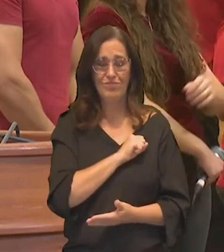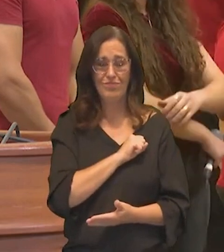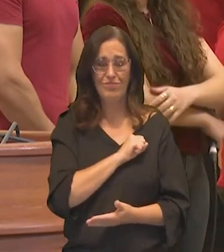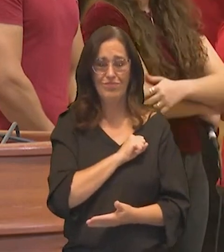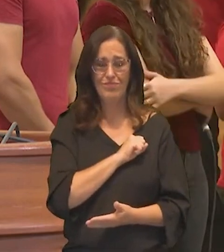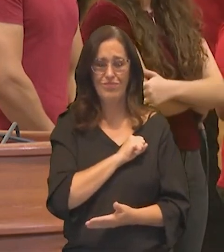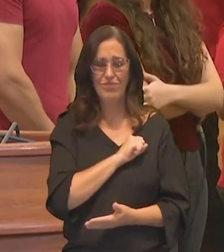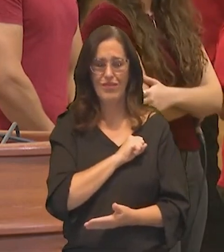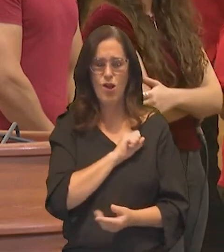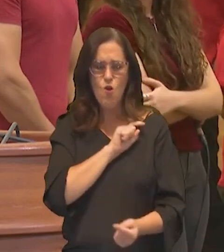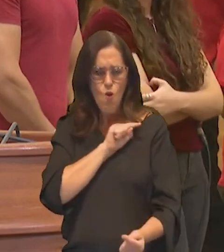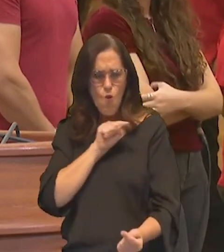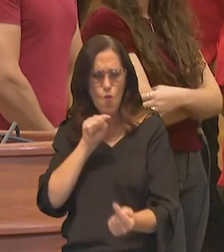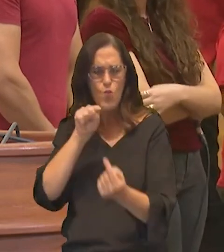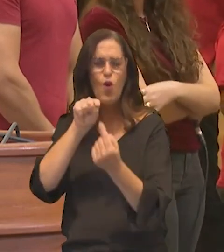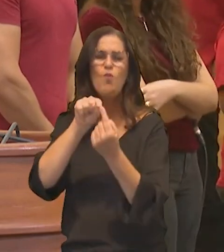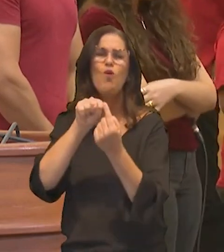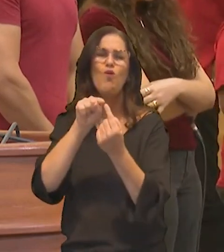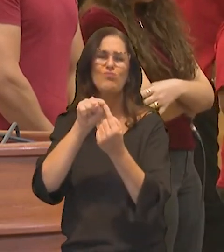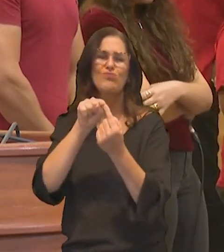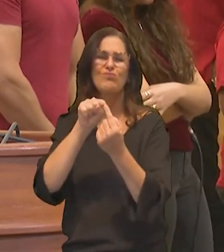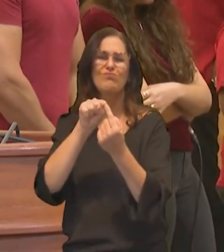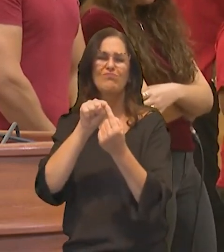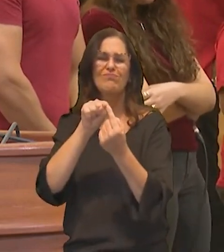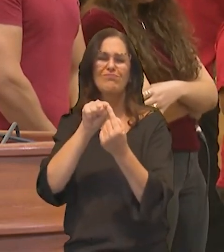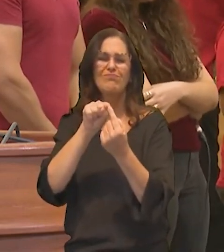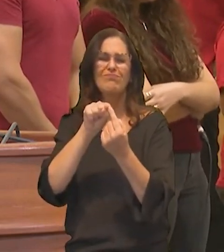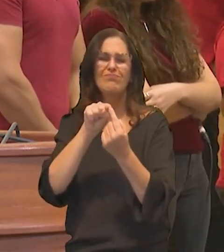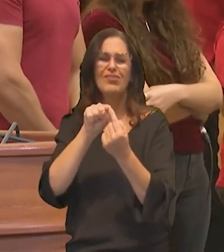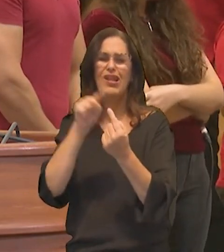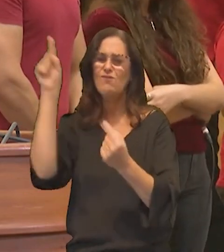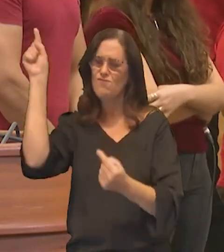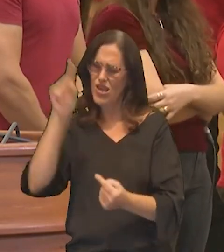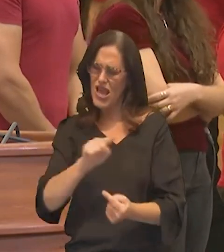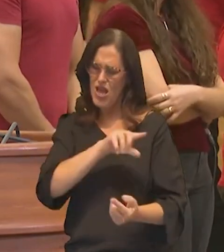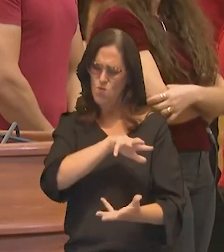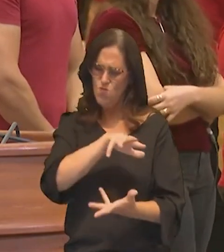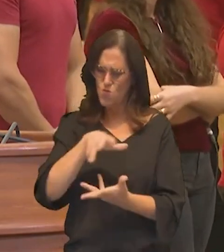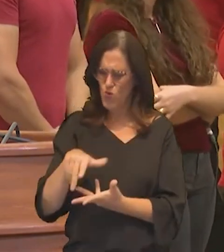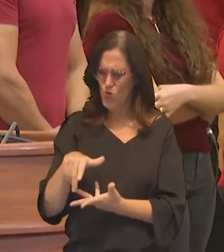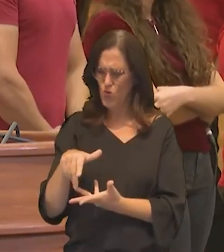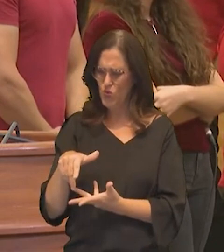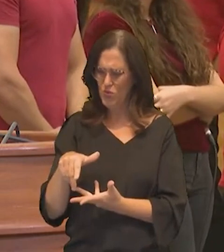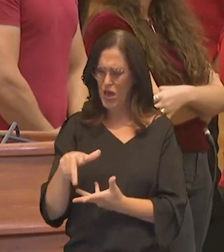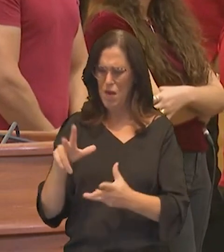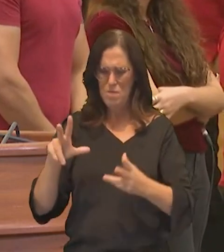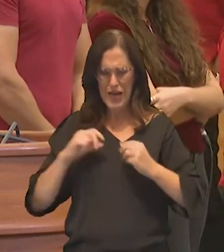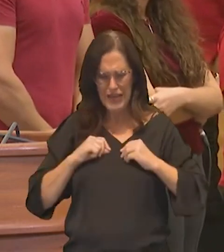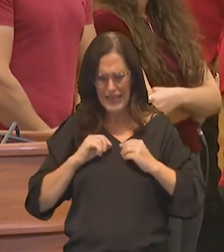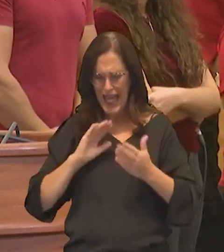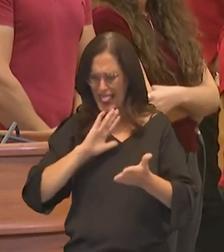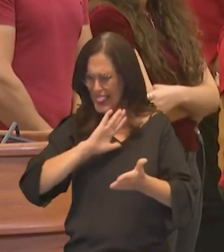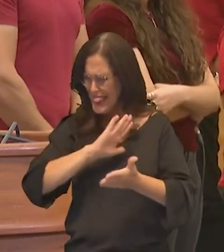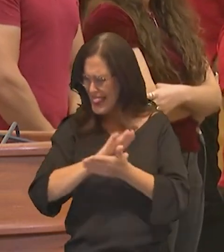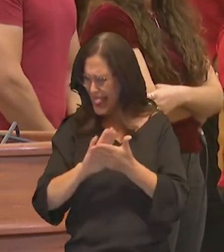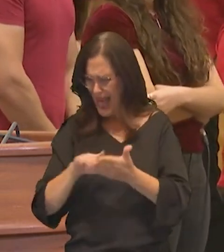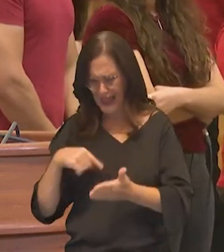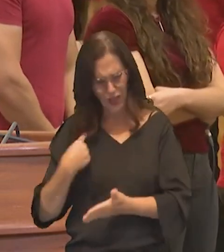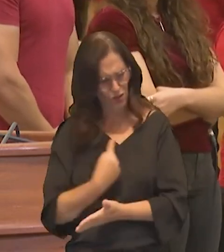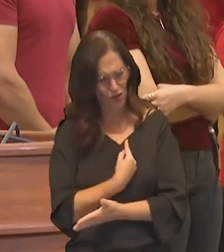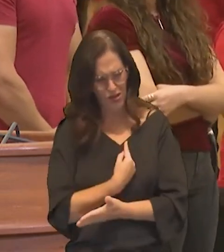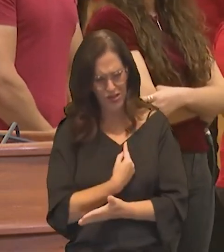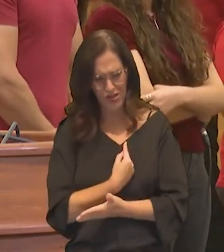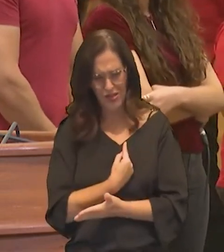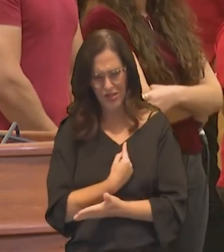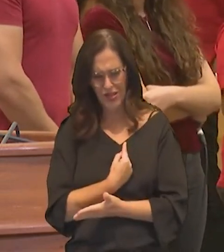que intencionalmente desceu à terra, mesmo sem merecermos,